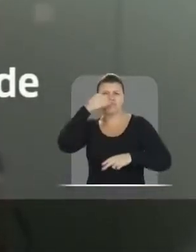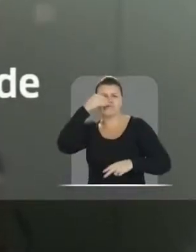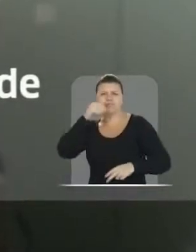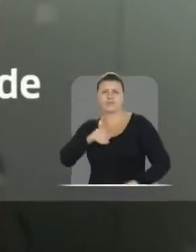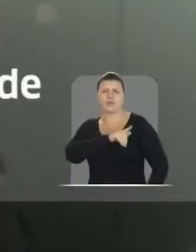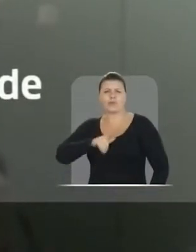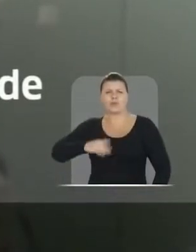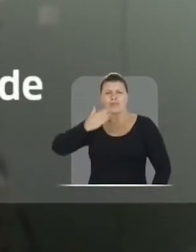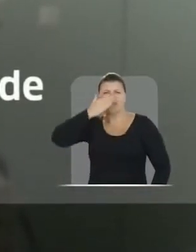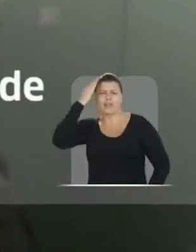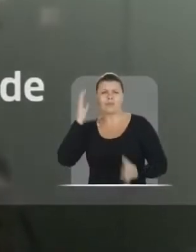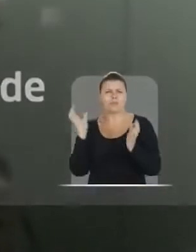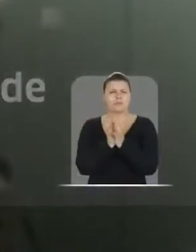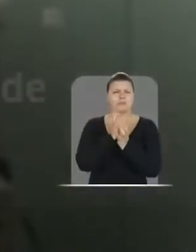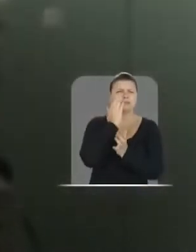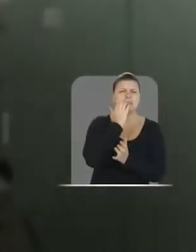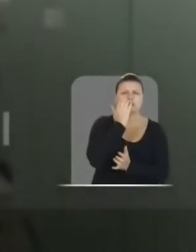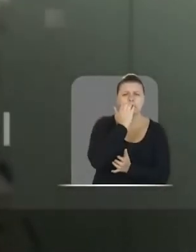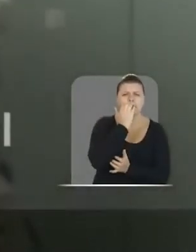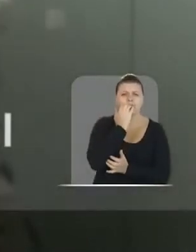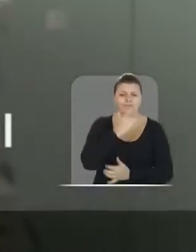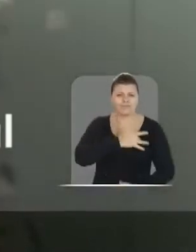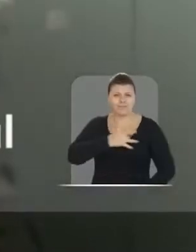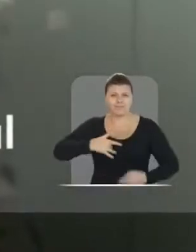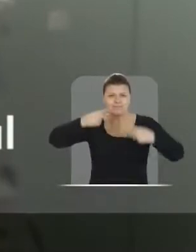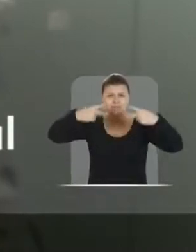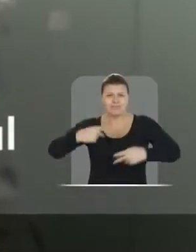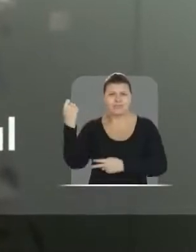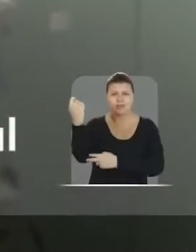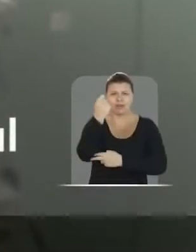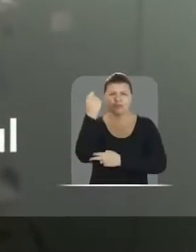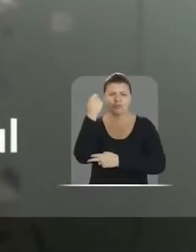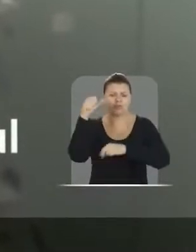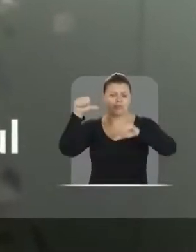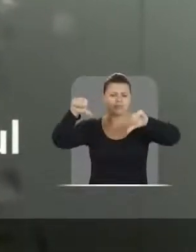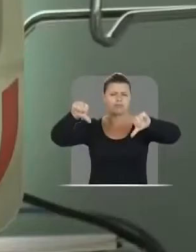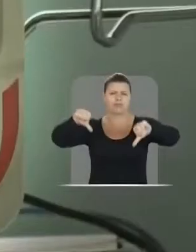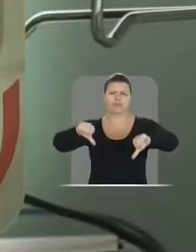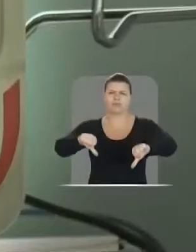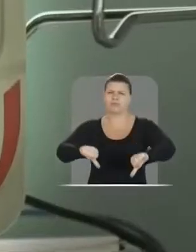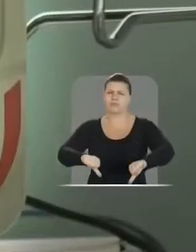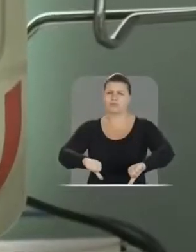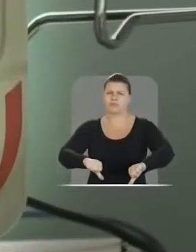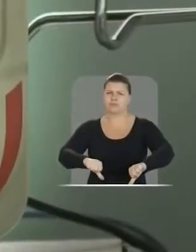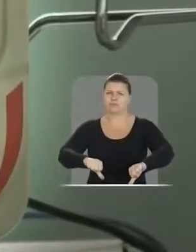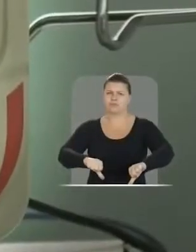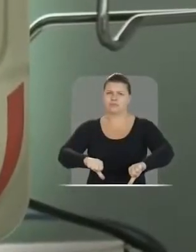dos governos da turma do Temer e do Sartori, a saúde dos gaúchos só piorou.